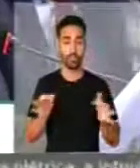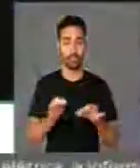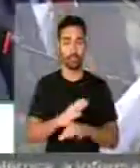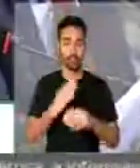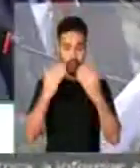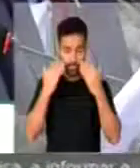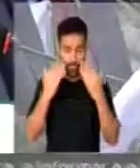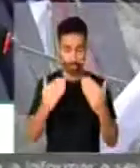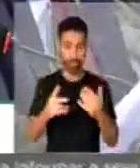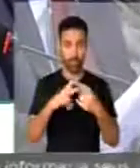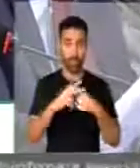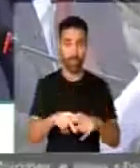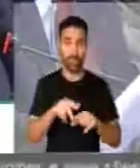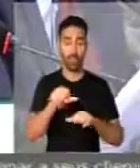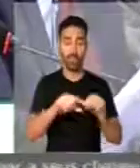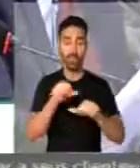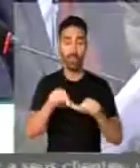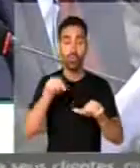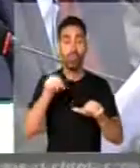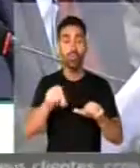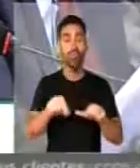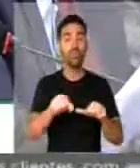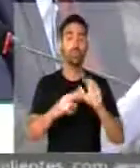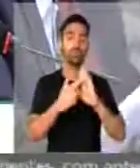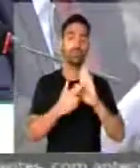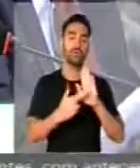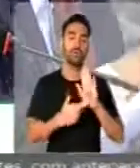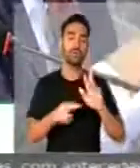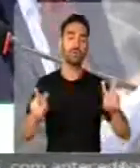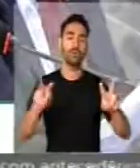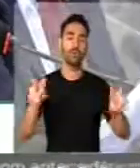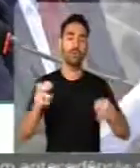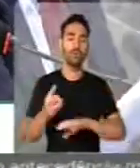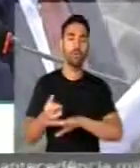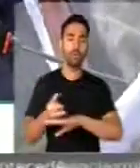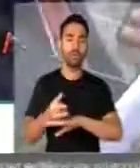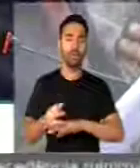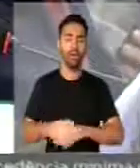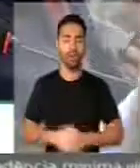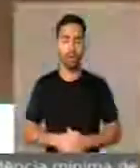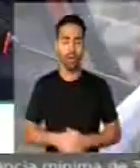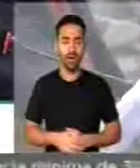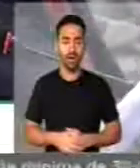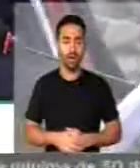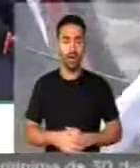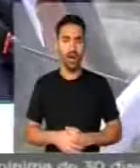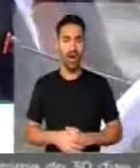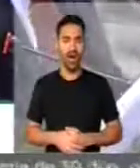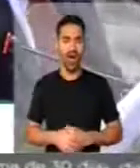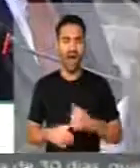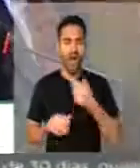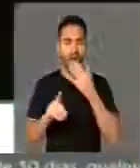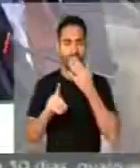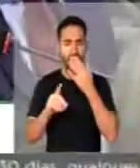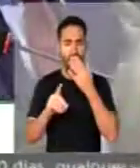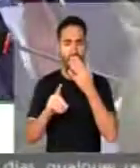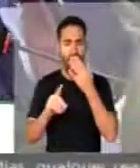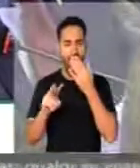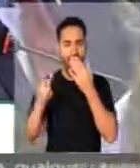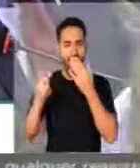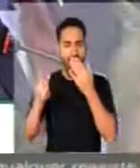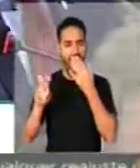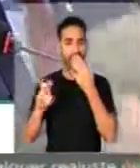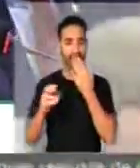a reconfiguração das regras pertinentes à terceirização. Das disposições sobre o tempo